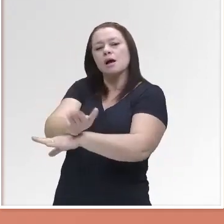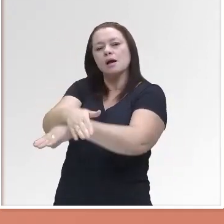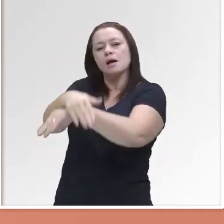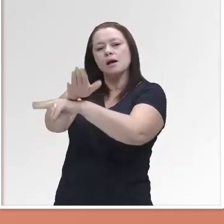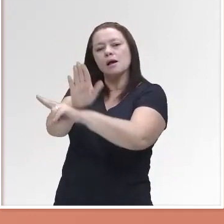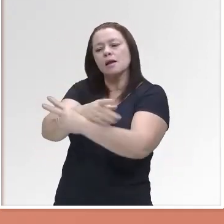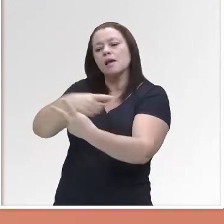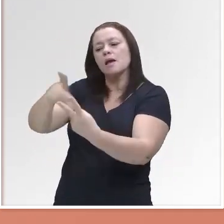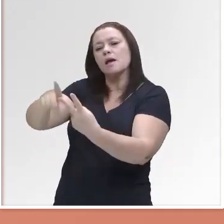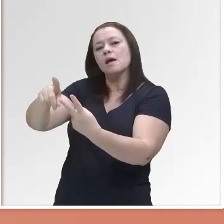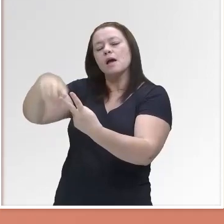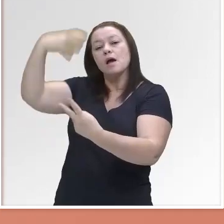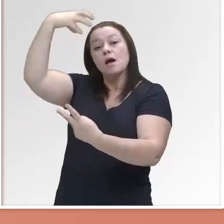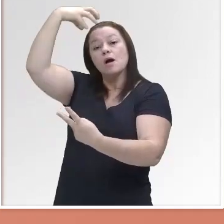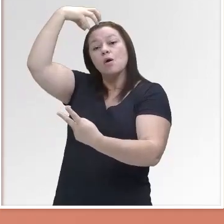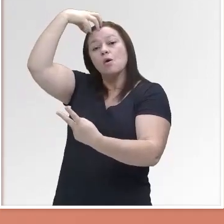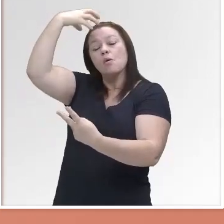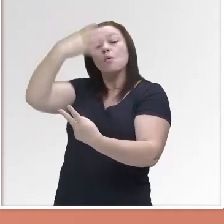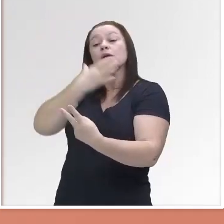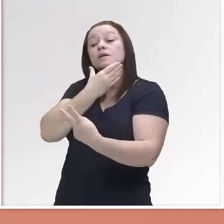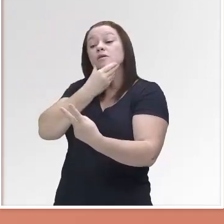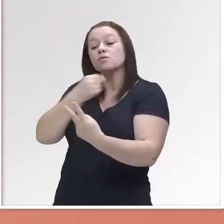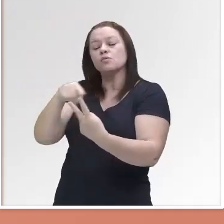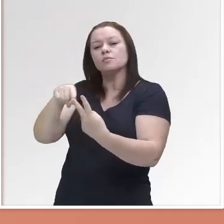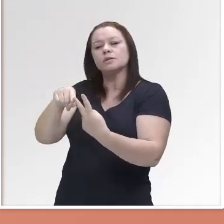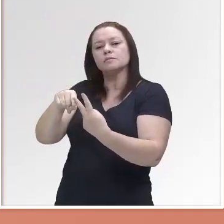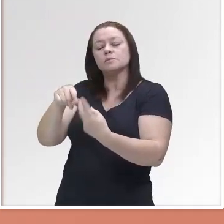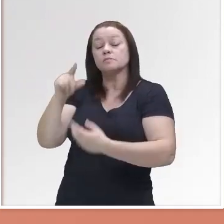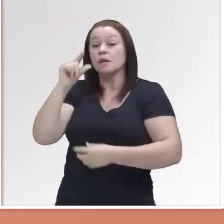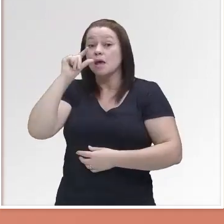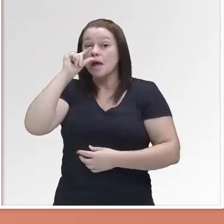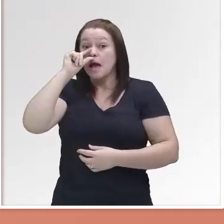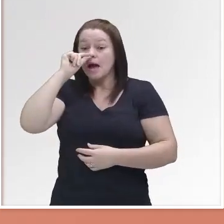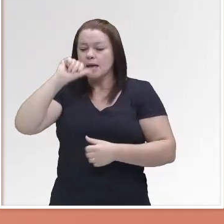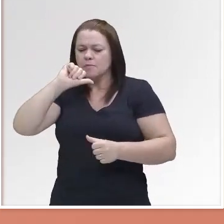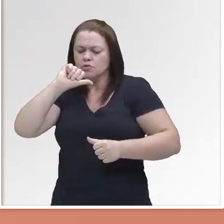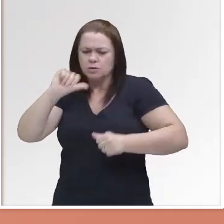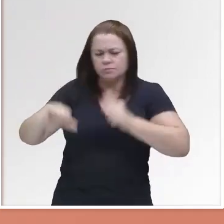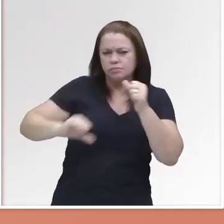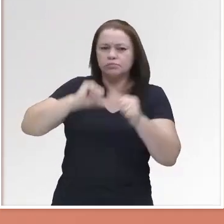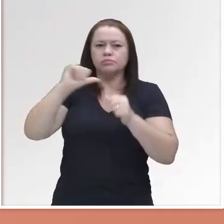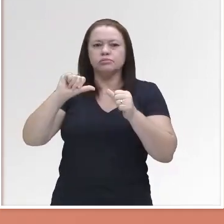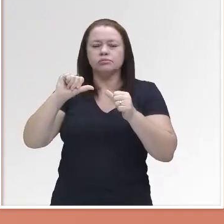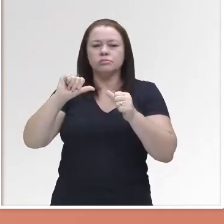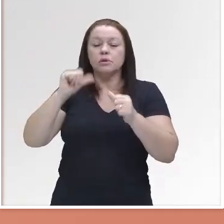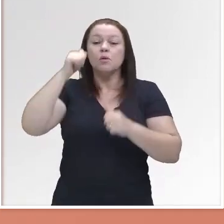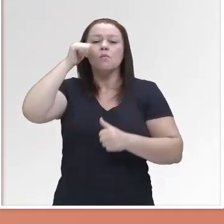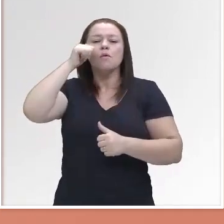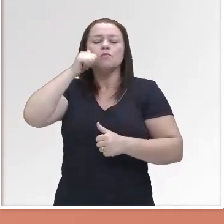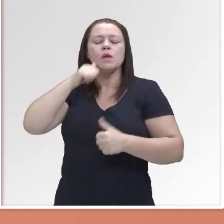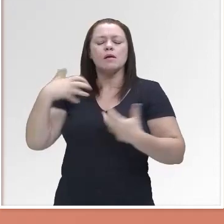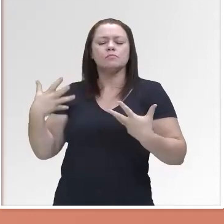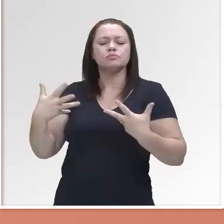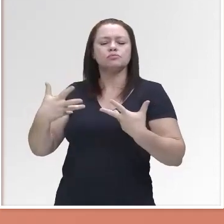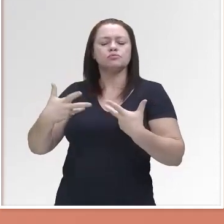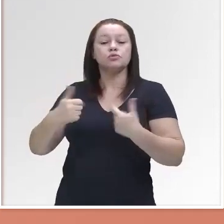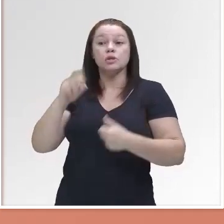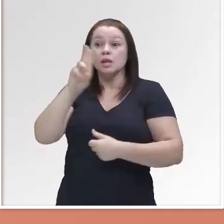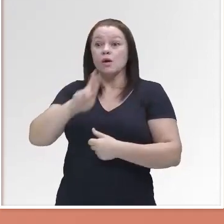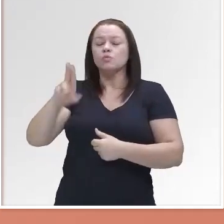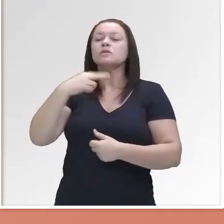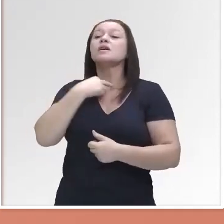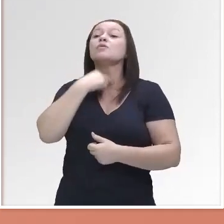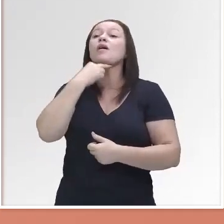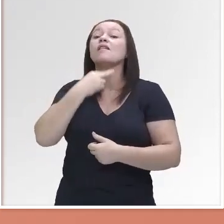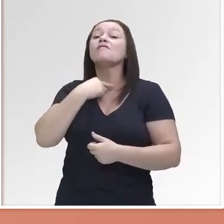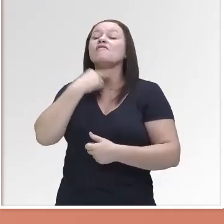transformou-se numa menina chamada Vanessa e usou a voz da Ariel. Quando o príncipe ouviu Vanessa cantar,